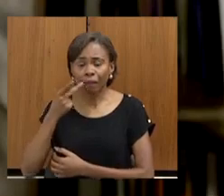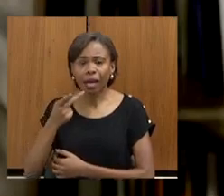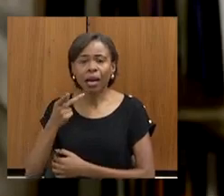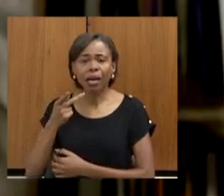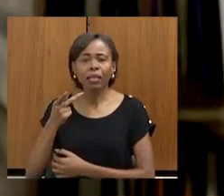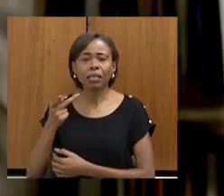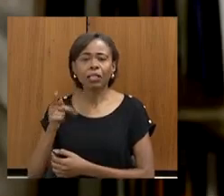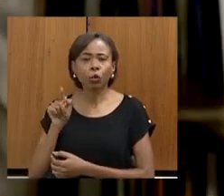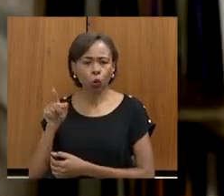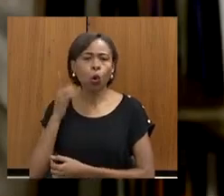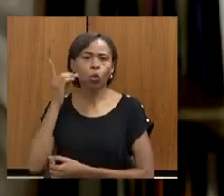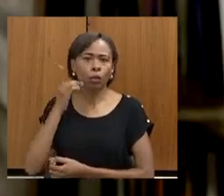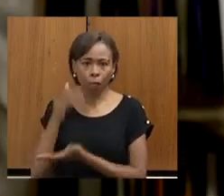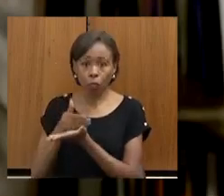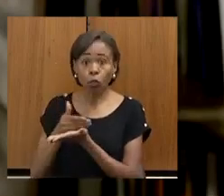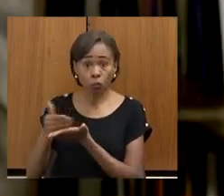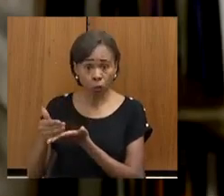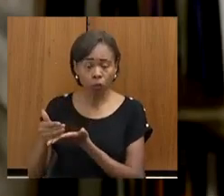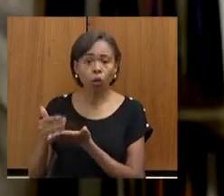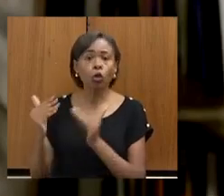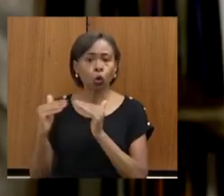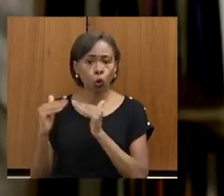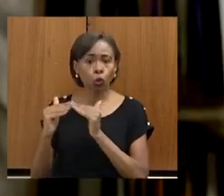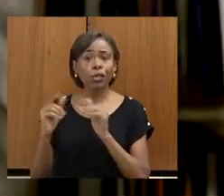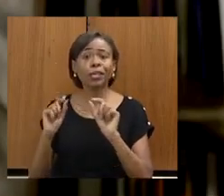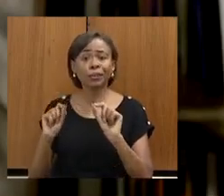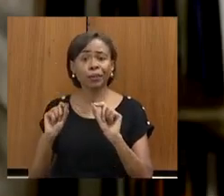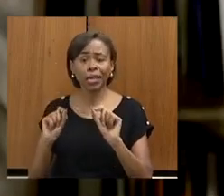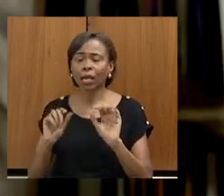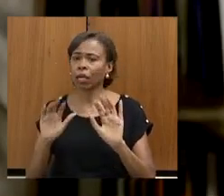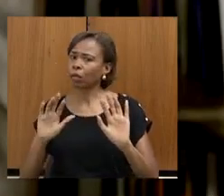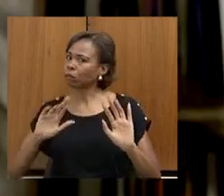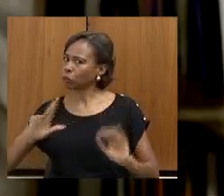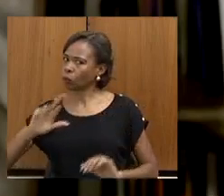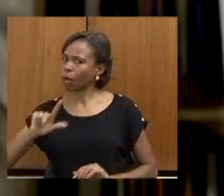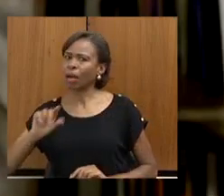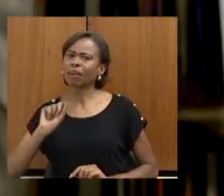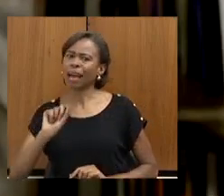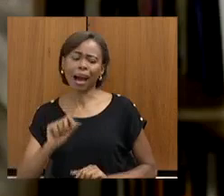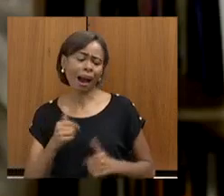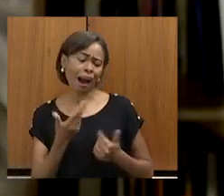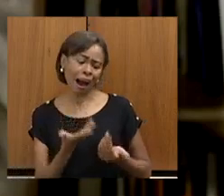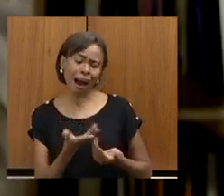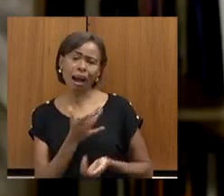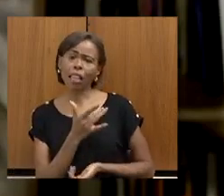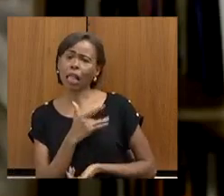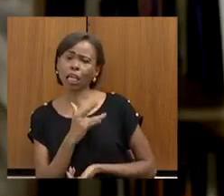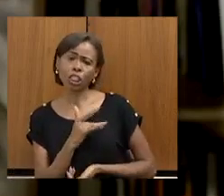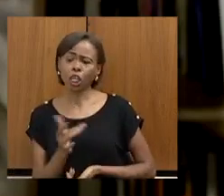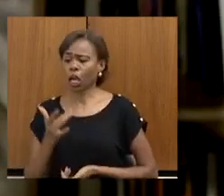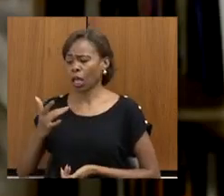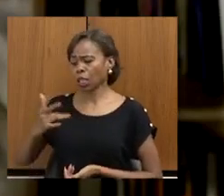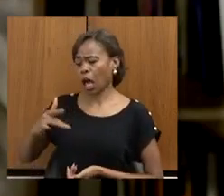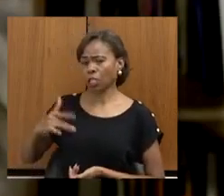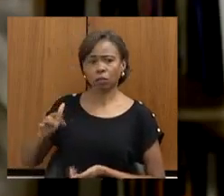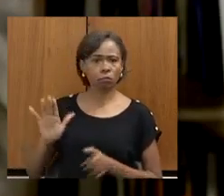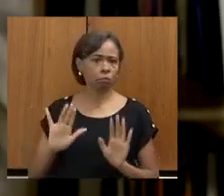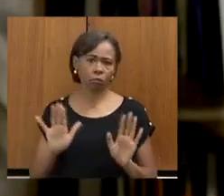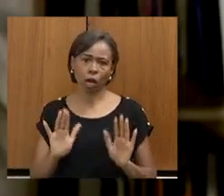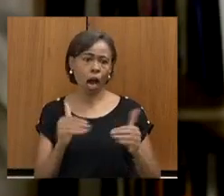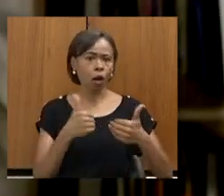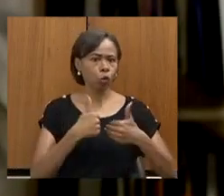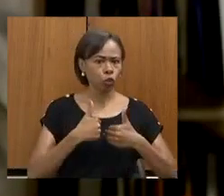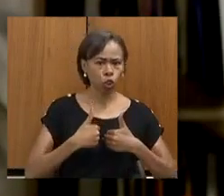sessão, que não se trata de vitimizar ninguém, nem os autistas, nem os não